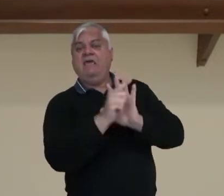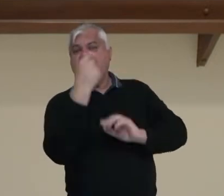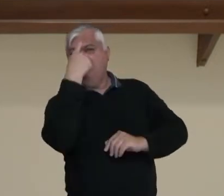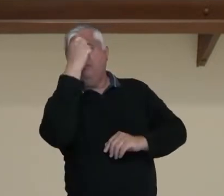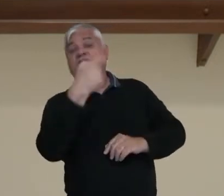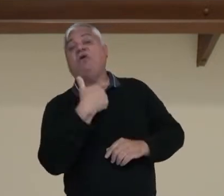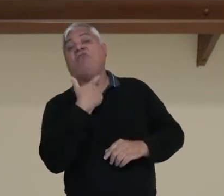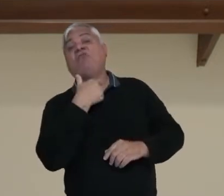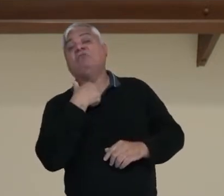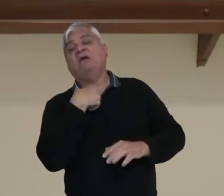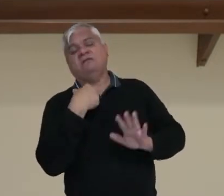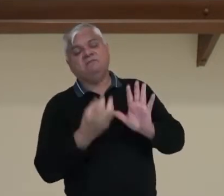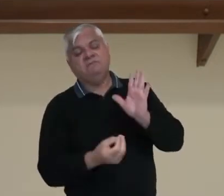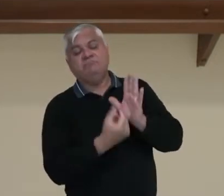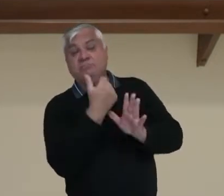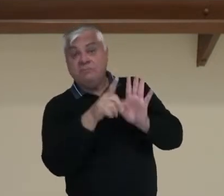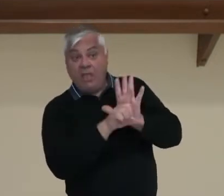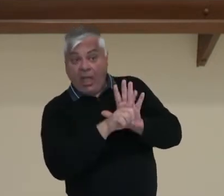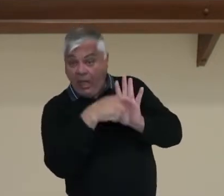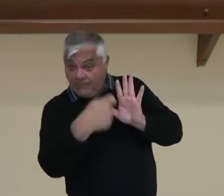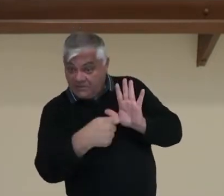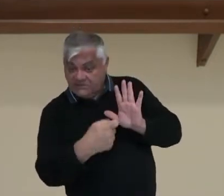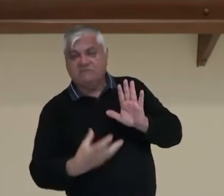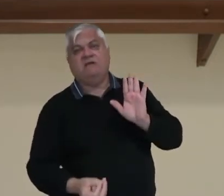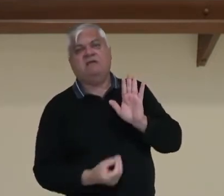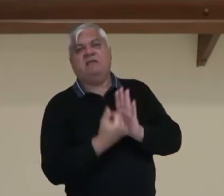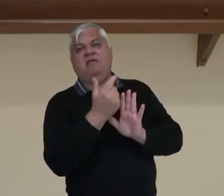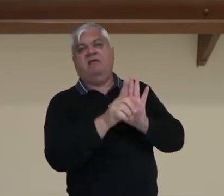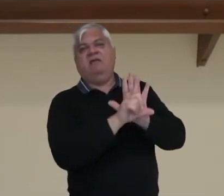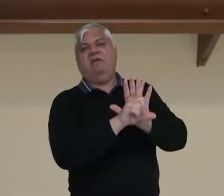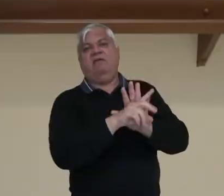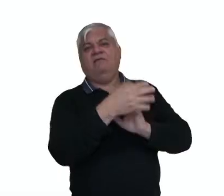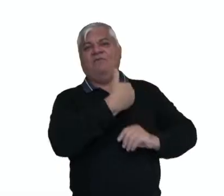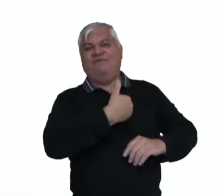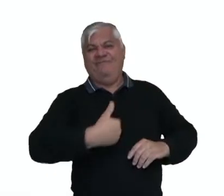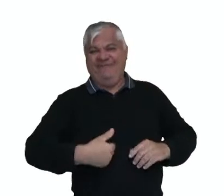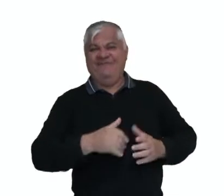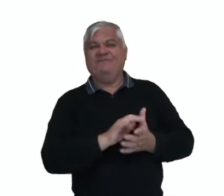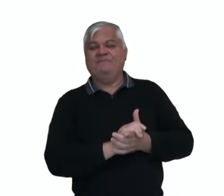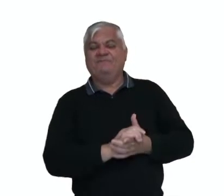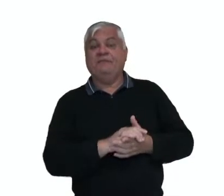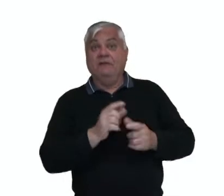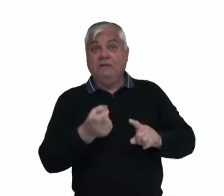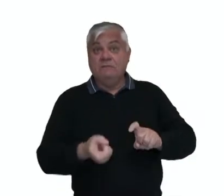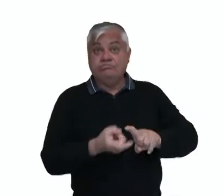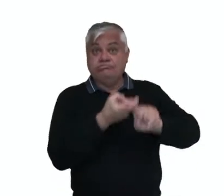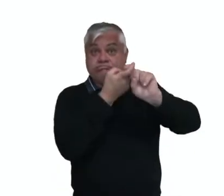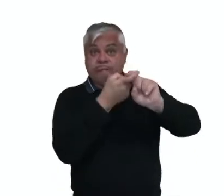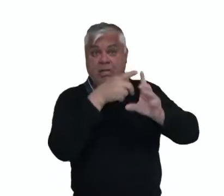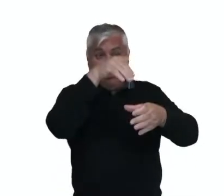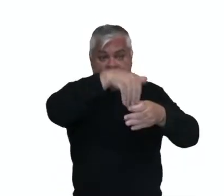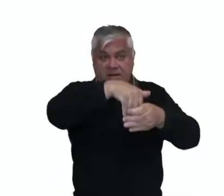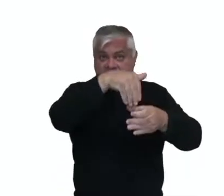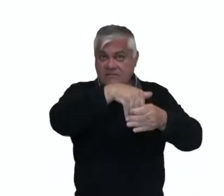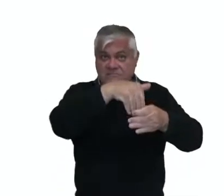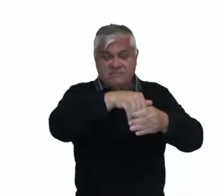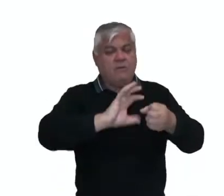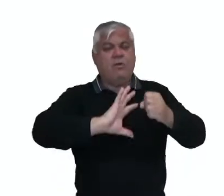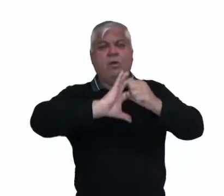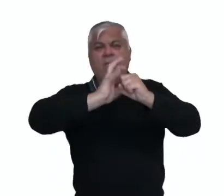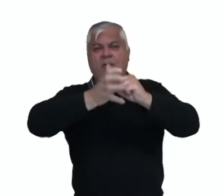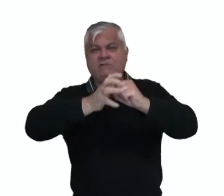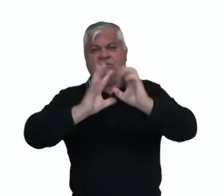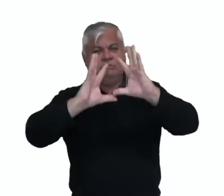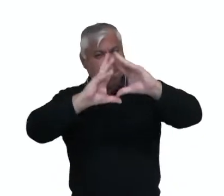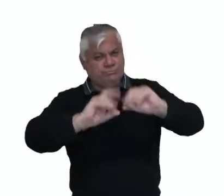ele visse que era necessário para o seu governo. A suspensão das eleições, a extinção dos partidos